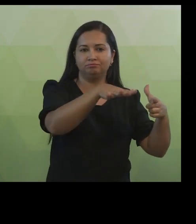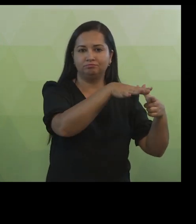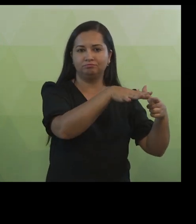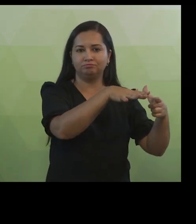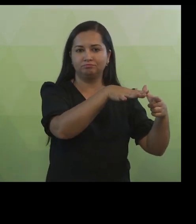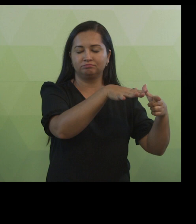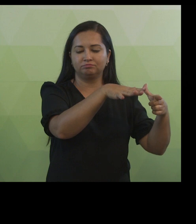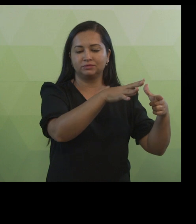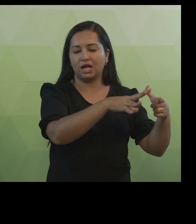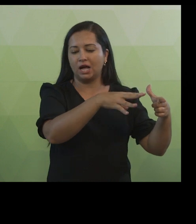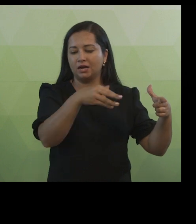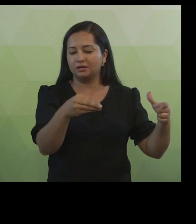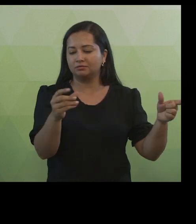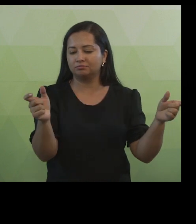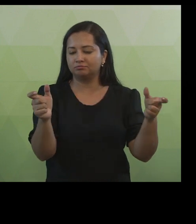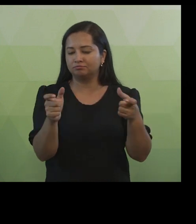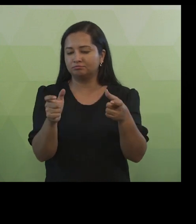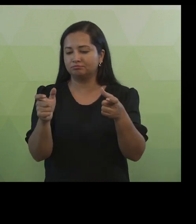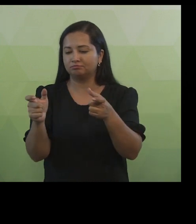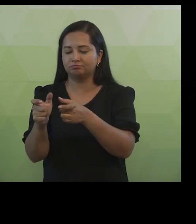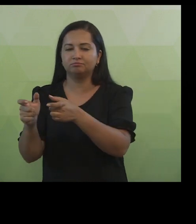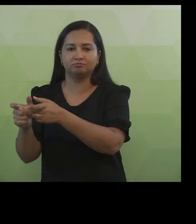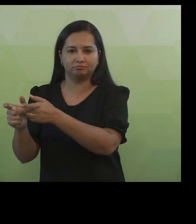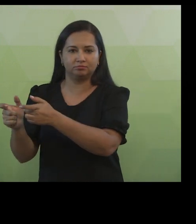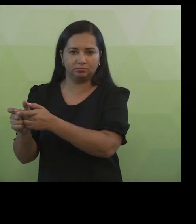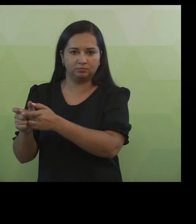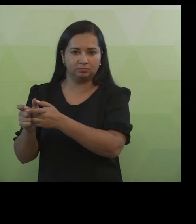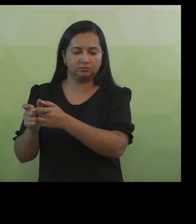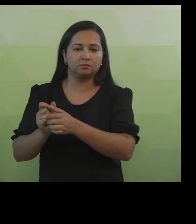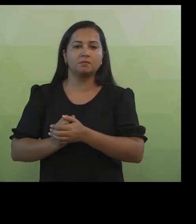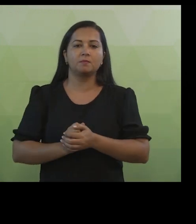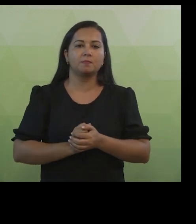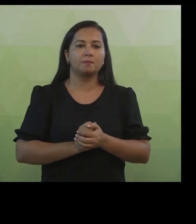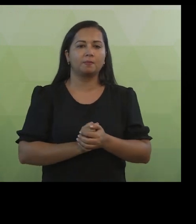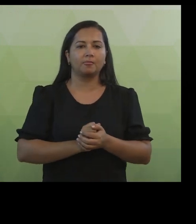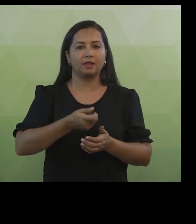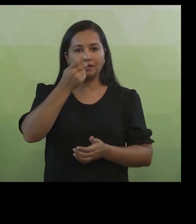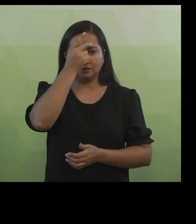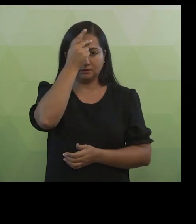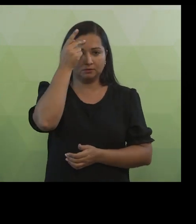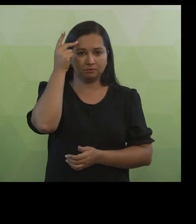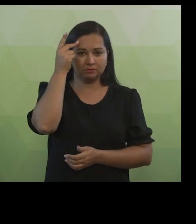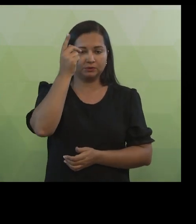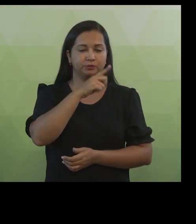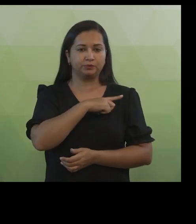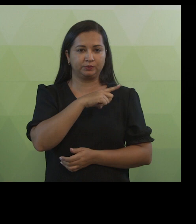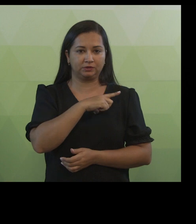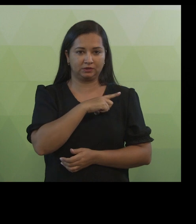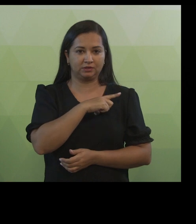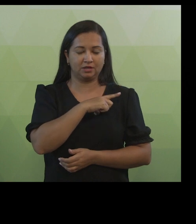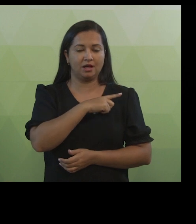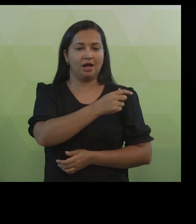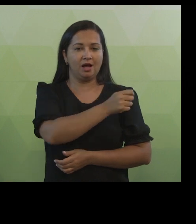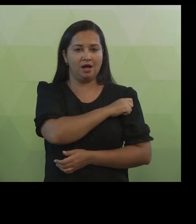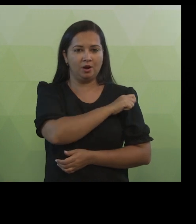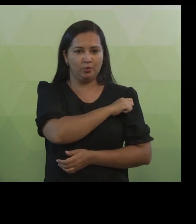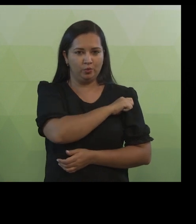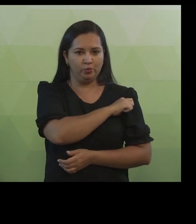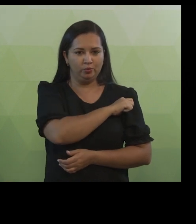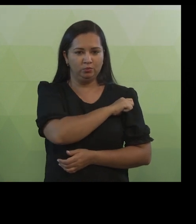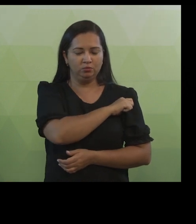temos aquele mesmo esquema onde pessoa tem a subclasse aluno e